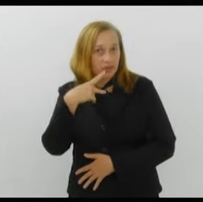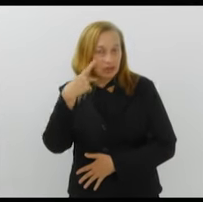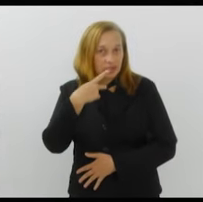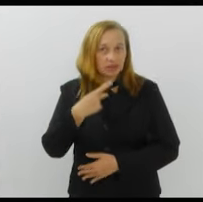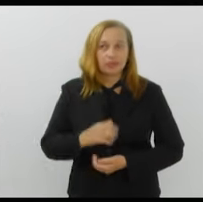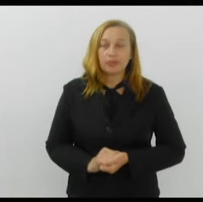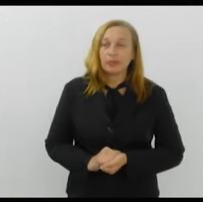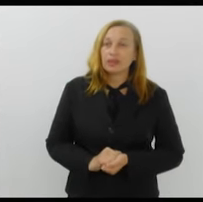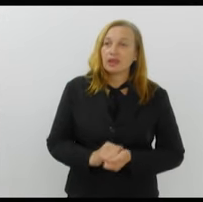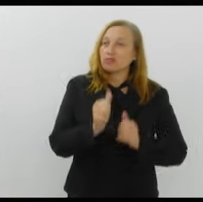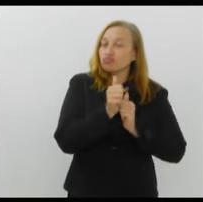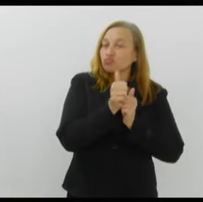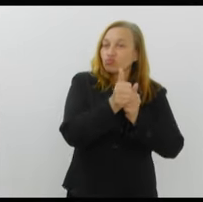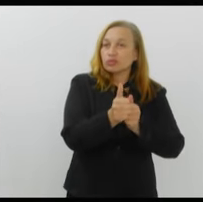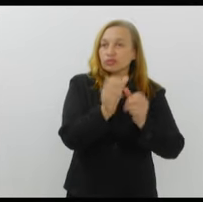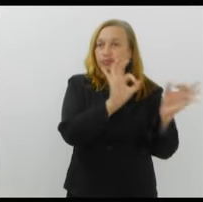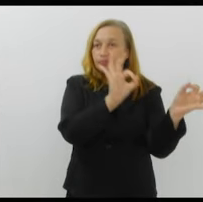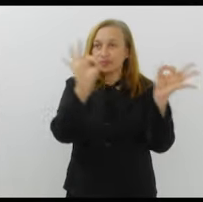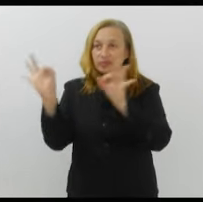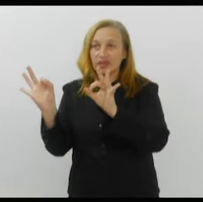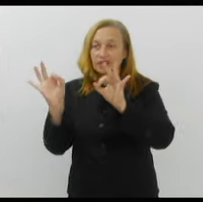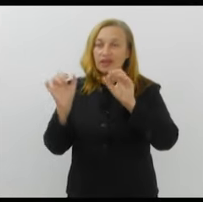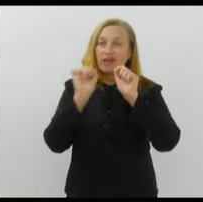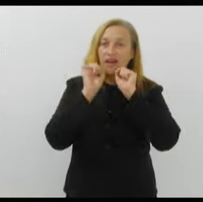todos aqueles que nos assistem pela TV Alerj. E,